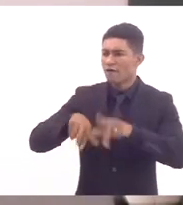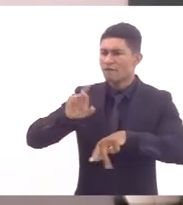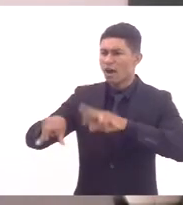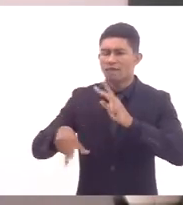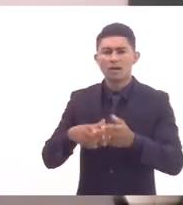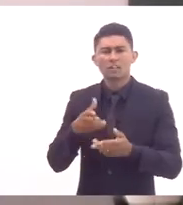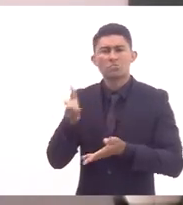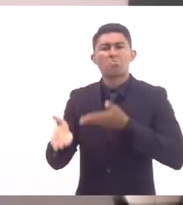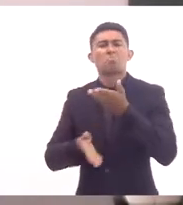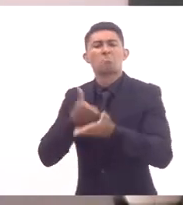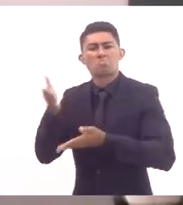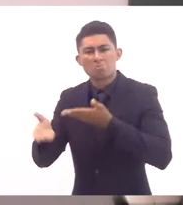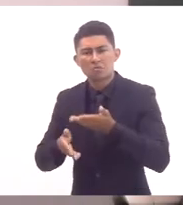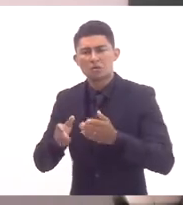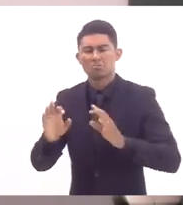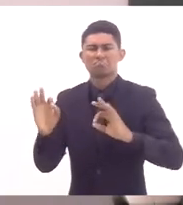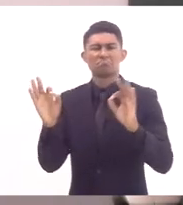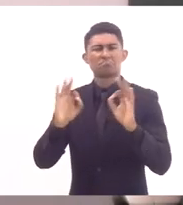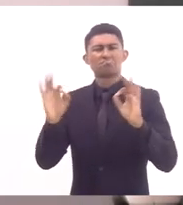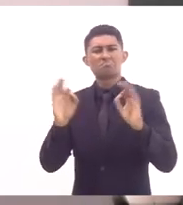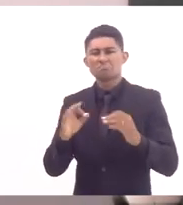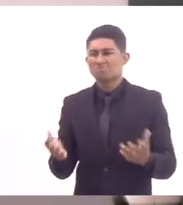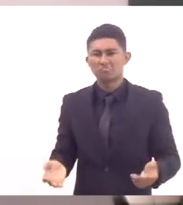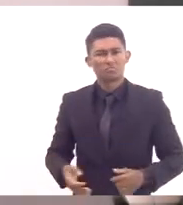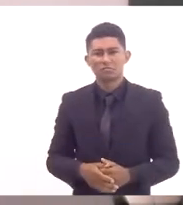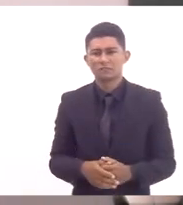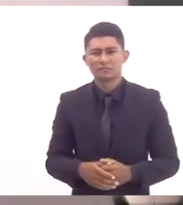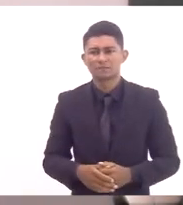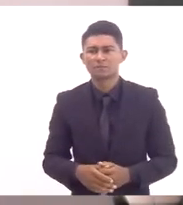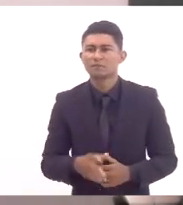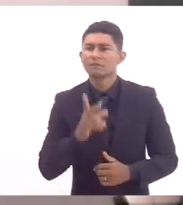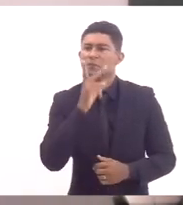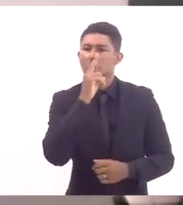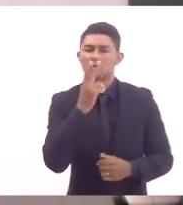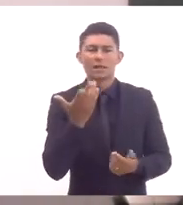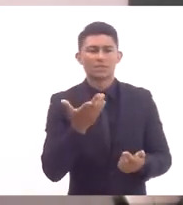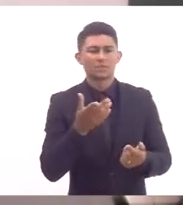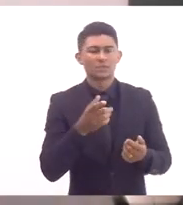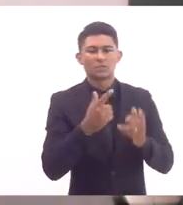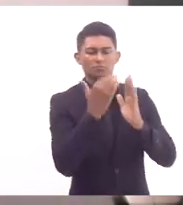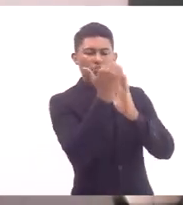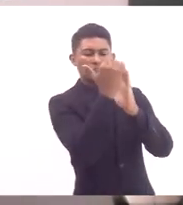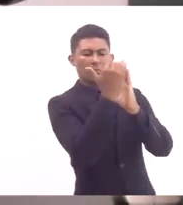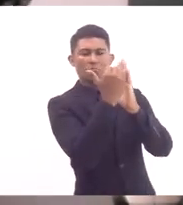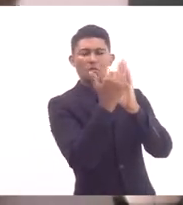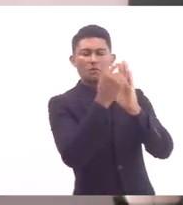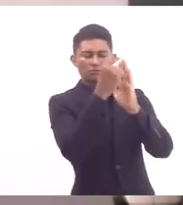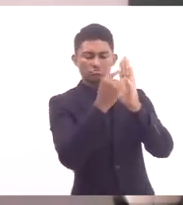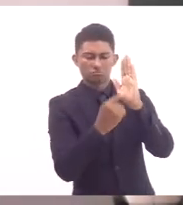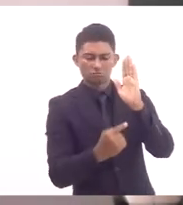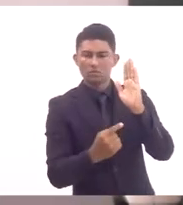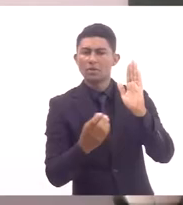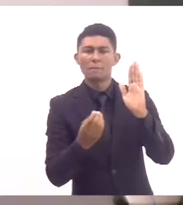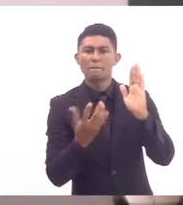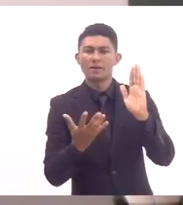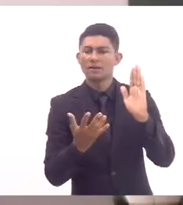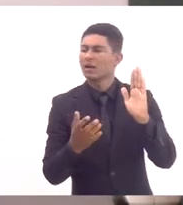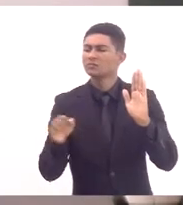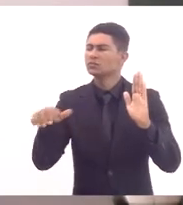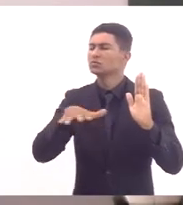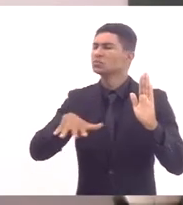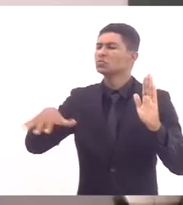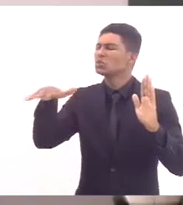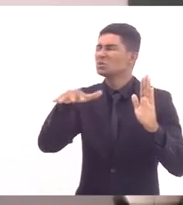diferente nossos protocolos são protocolos estabelecidos com uma população de uma forma igualitária como se ela